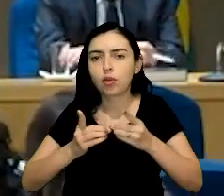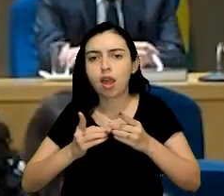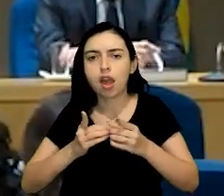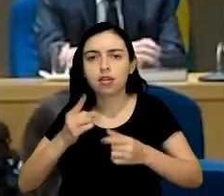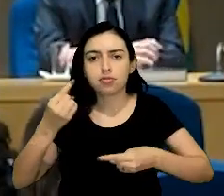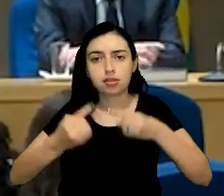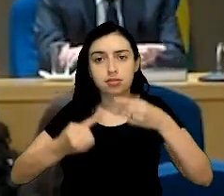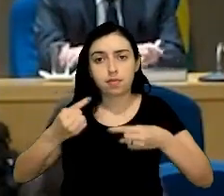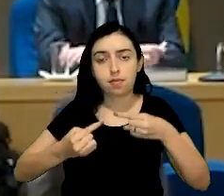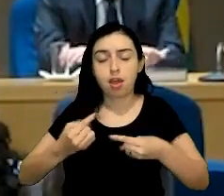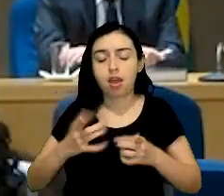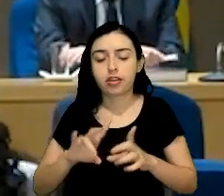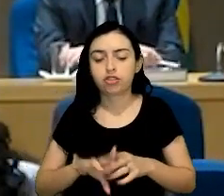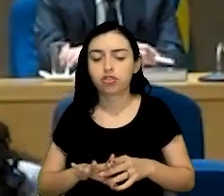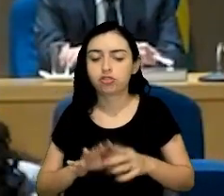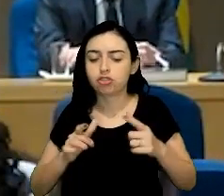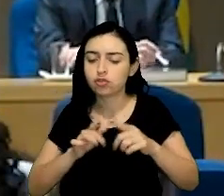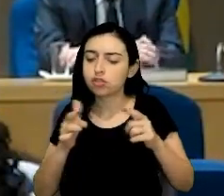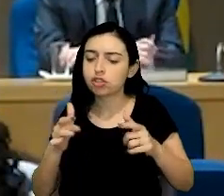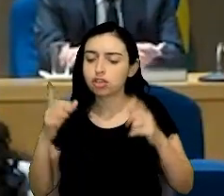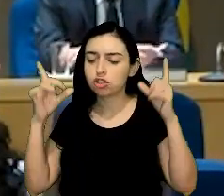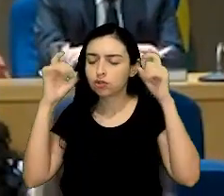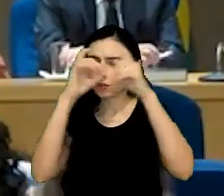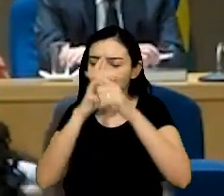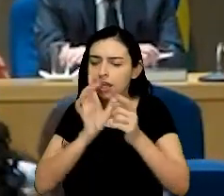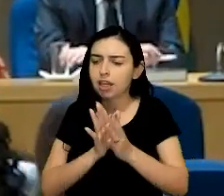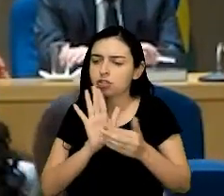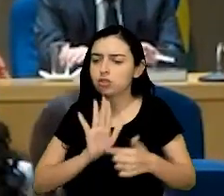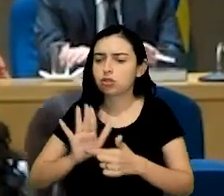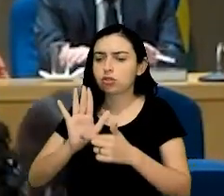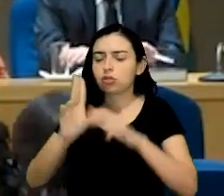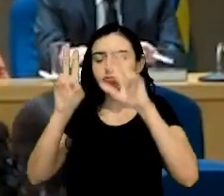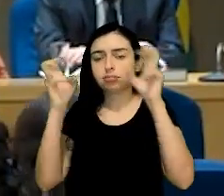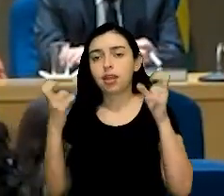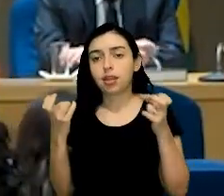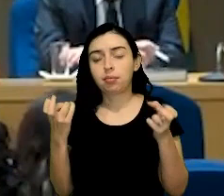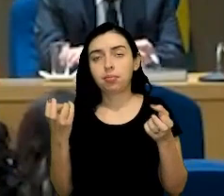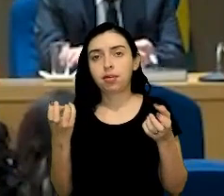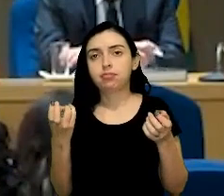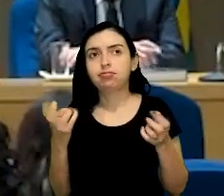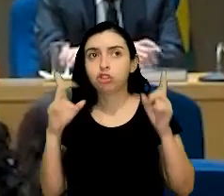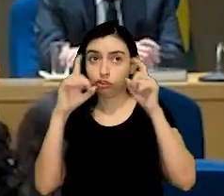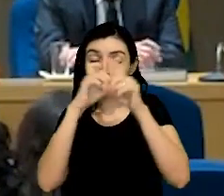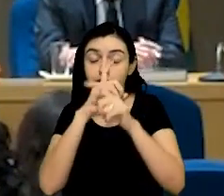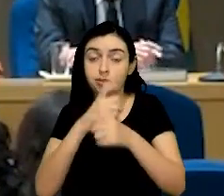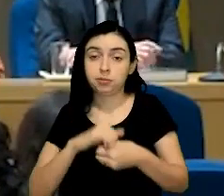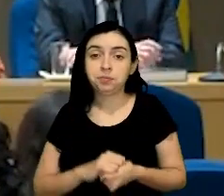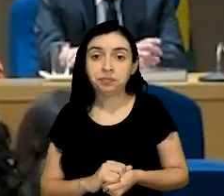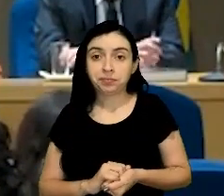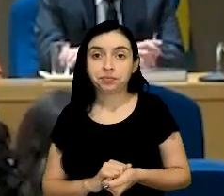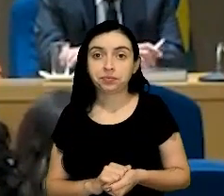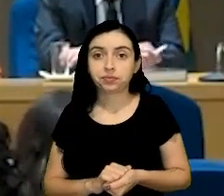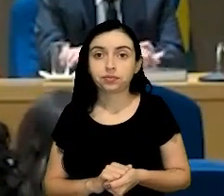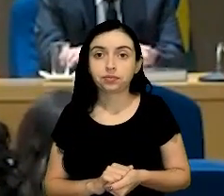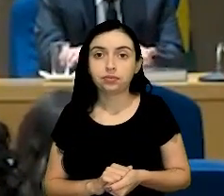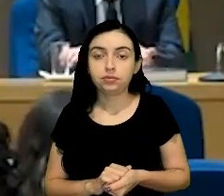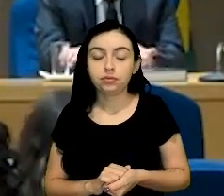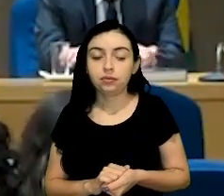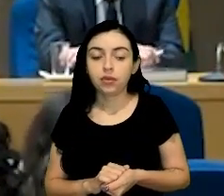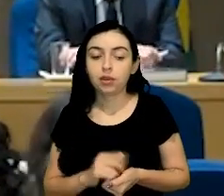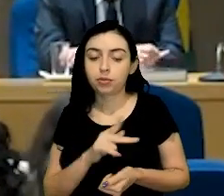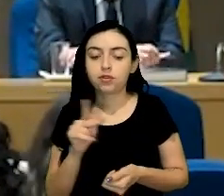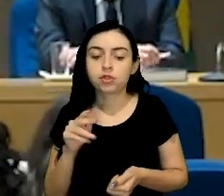e dividir os desafios de um tema tão difícil, né? A senhora Ana Elisa sabe como é difícil a